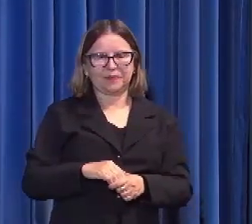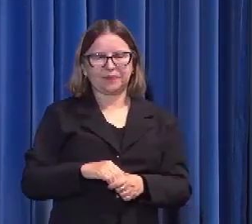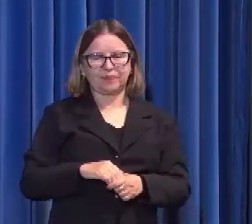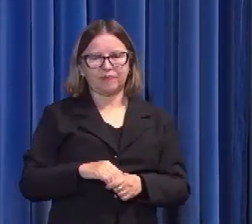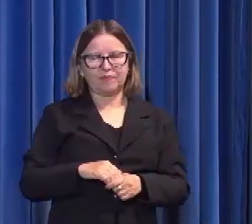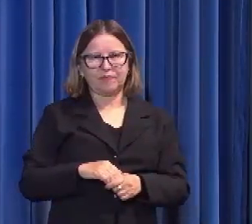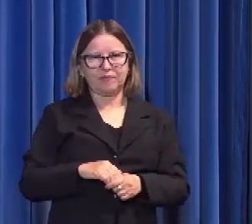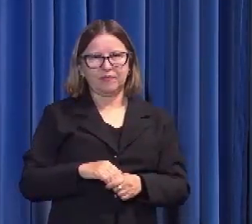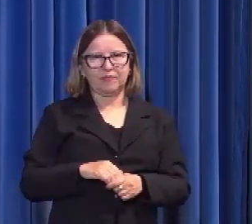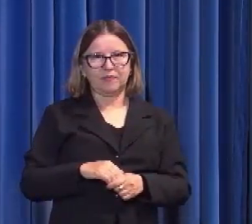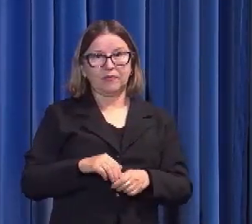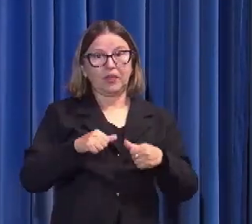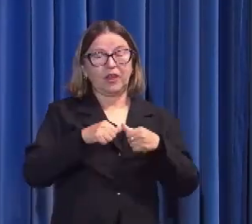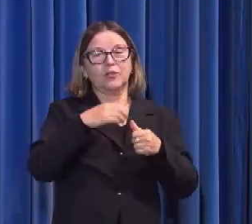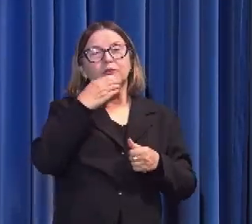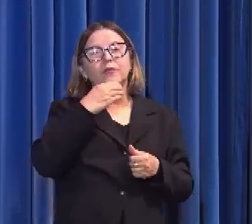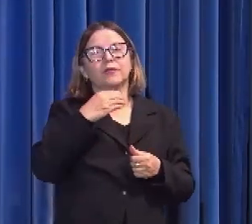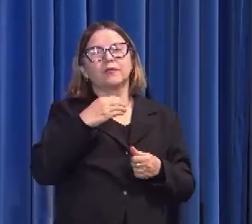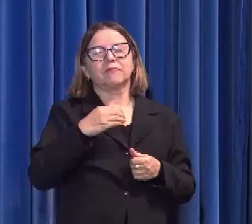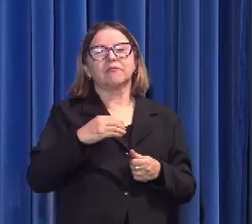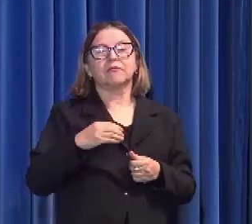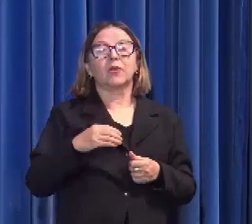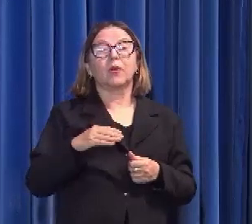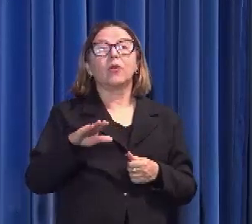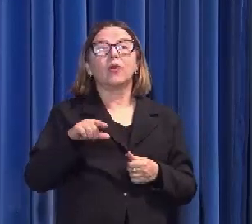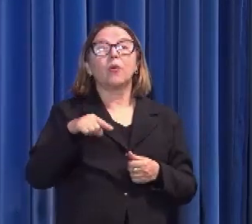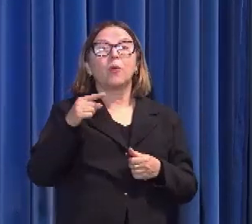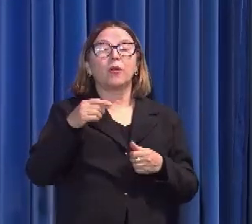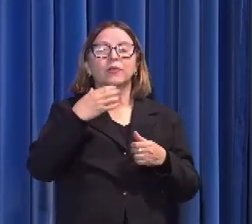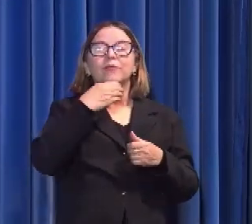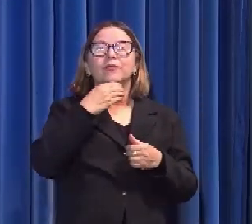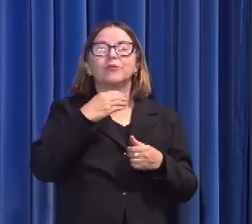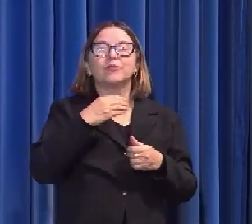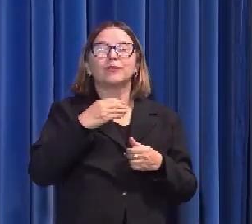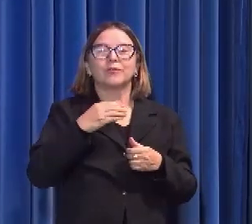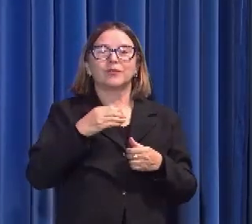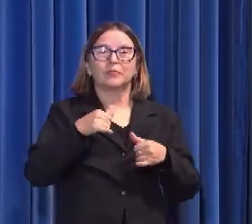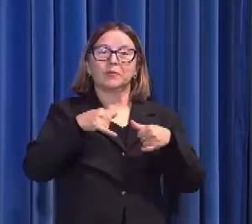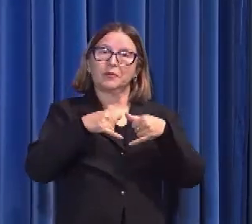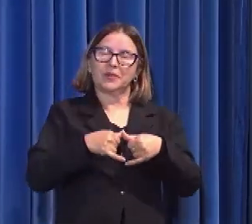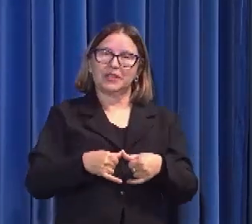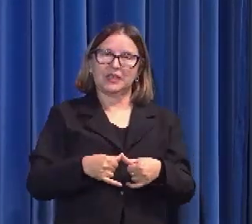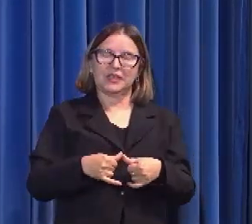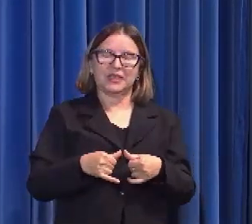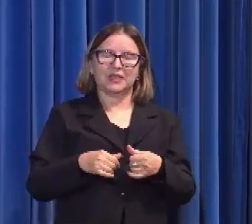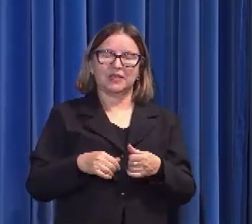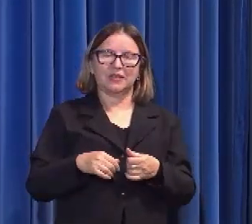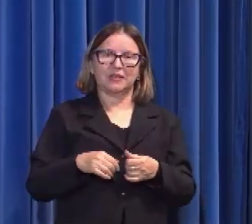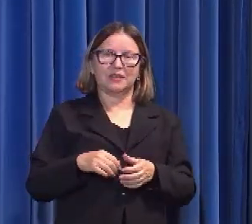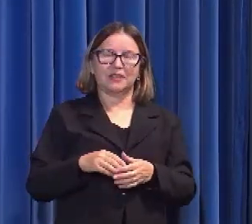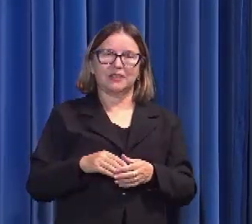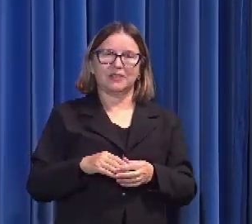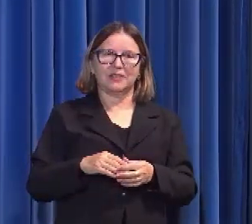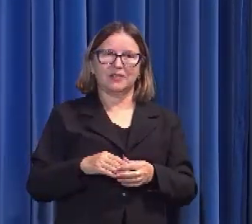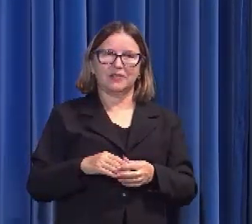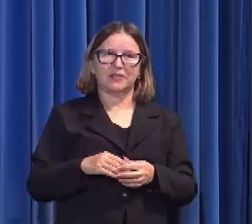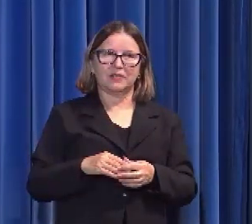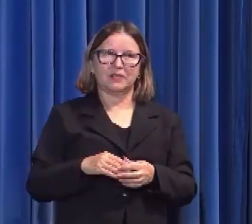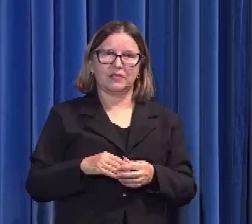e esse é um fruto e outro fruto que permanece sabe o qual é porque o resto acaba